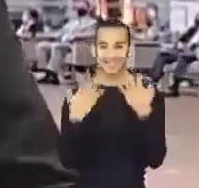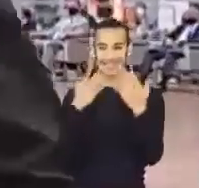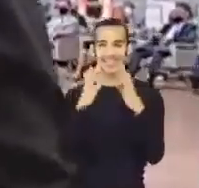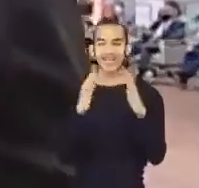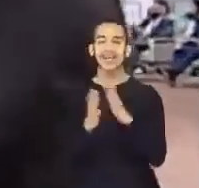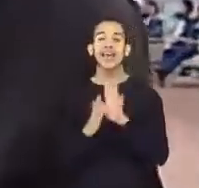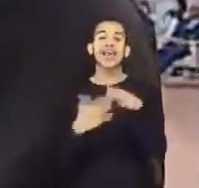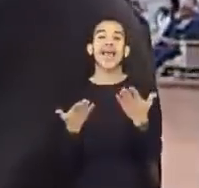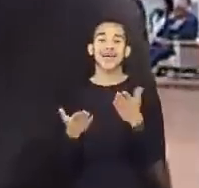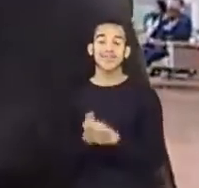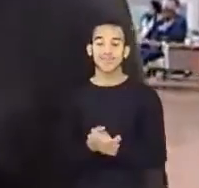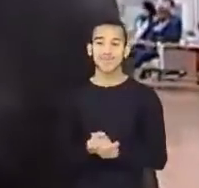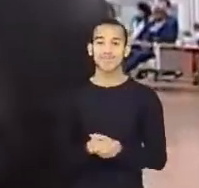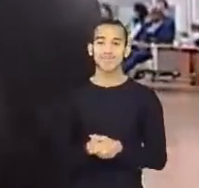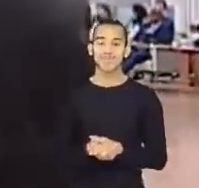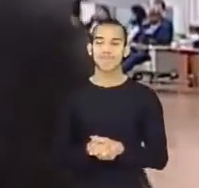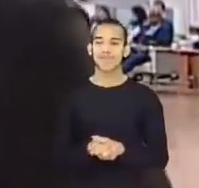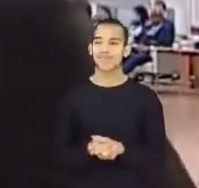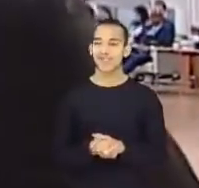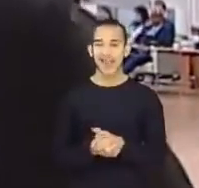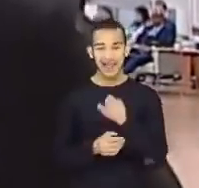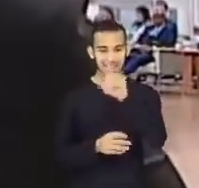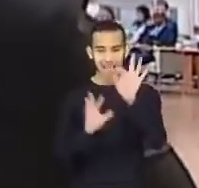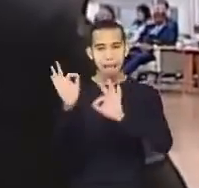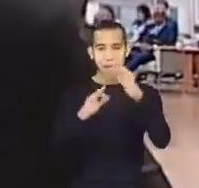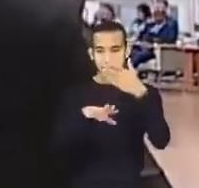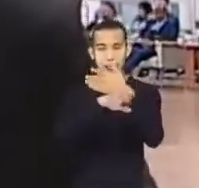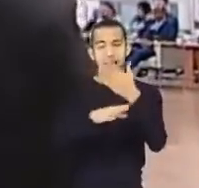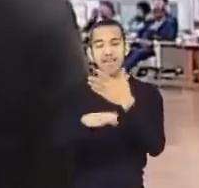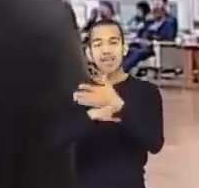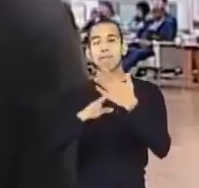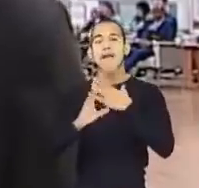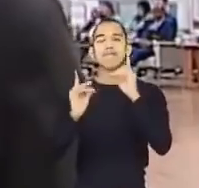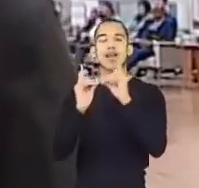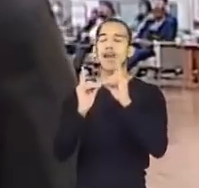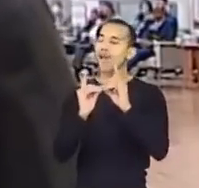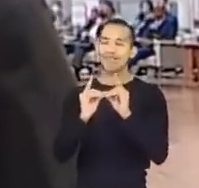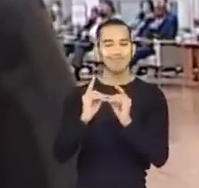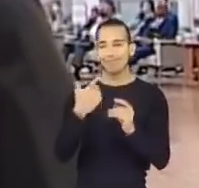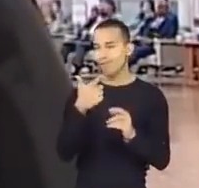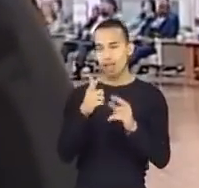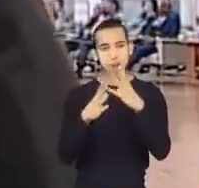E aí? Se você preparou para ele meu velório, não vai ter coxinha, não.